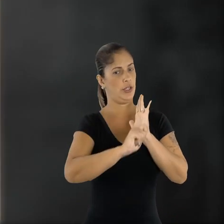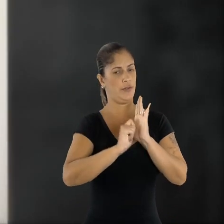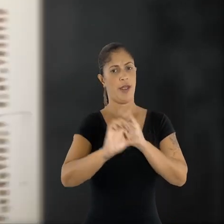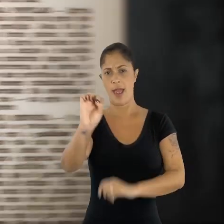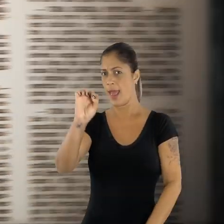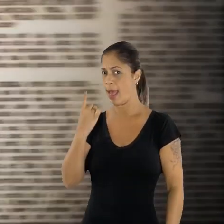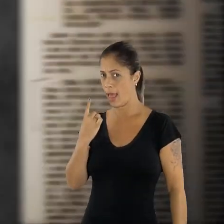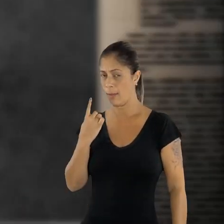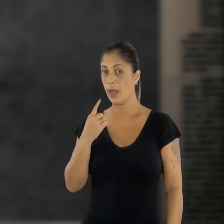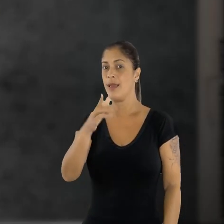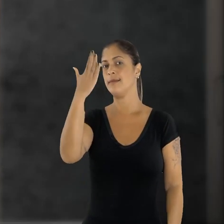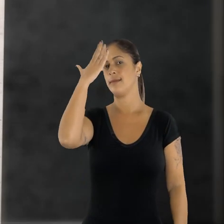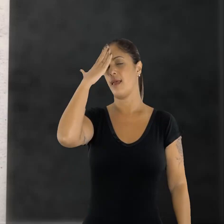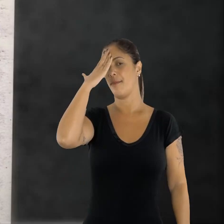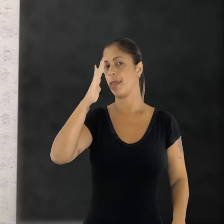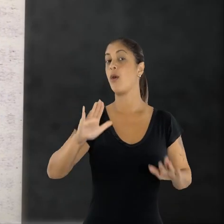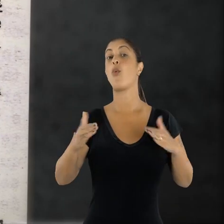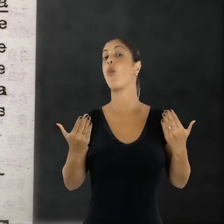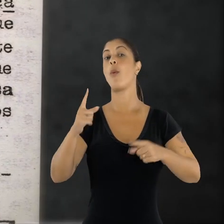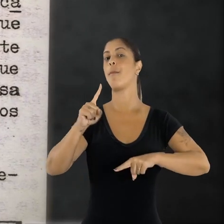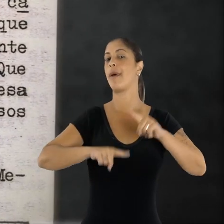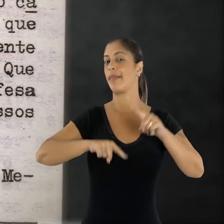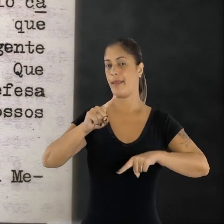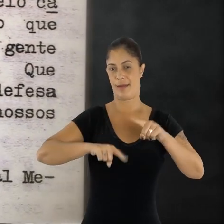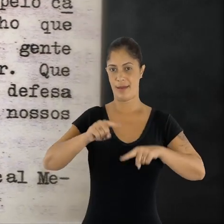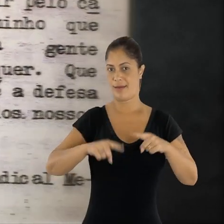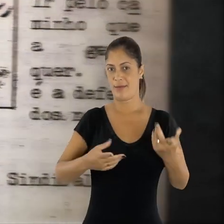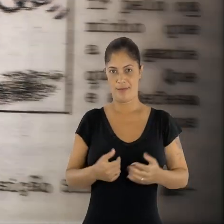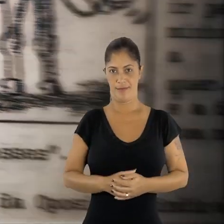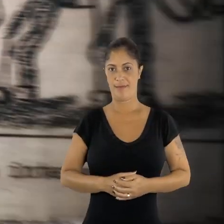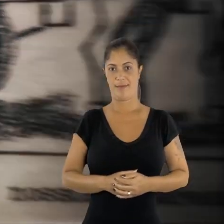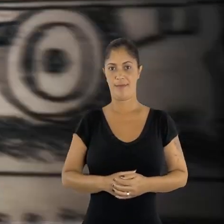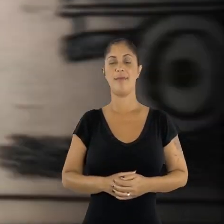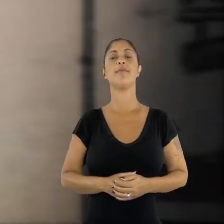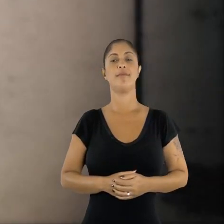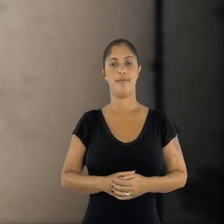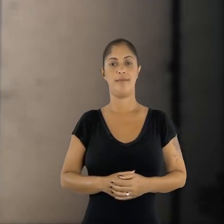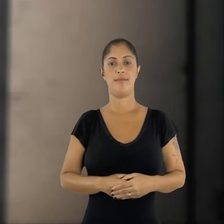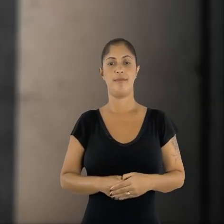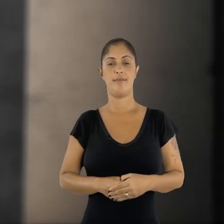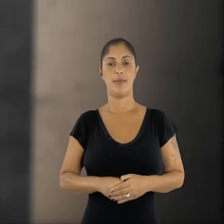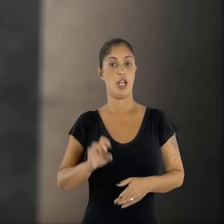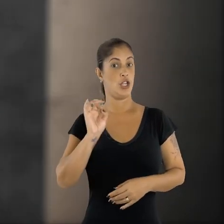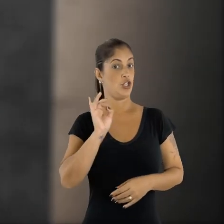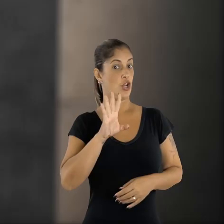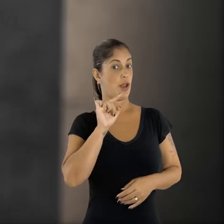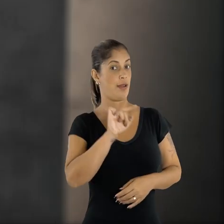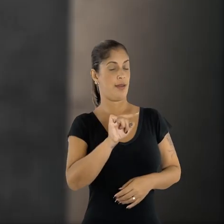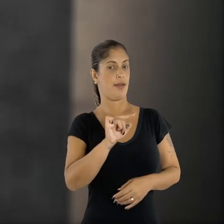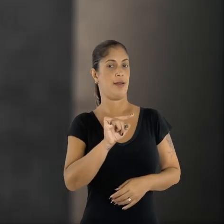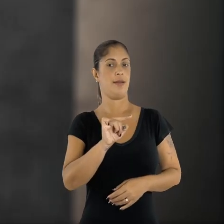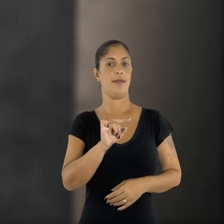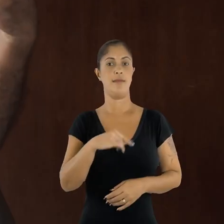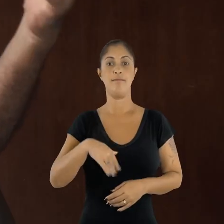já escrevia na época, ele sabia qual era o material de fácil entendimento para todo mundo. E não só para